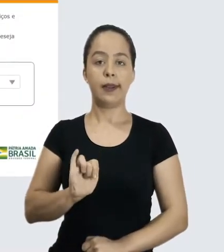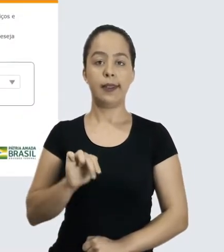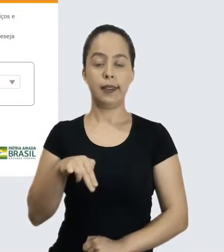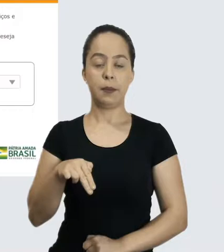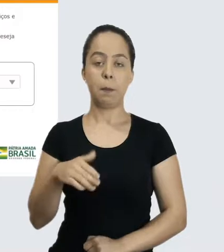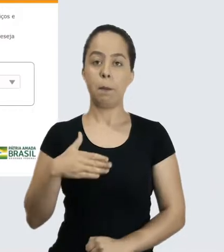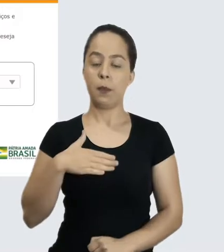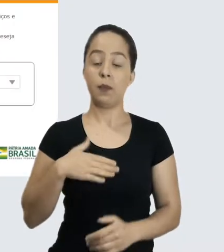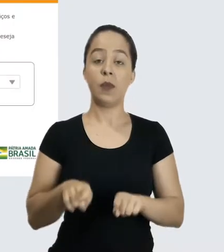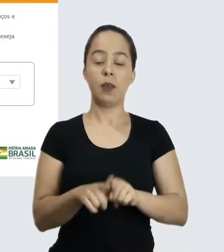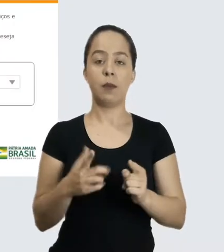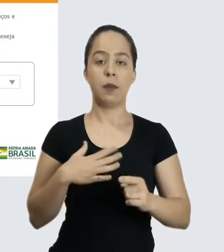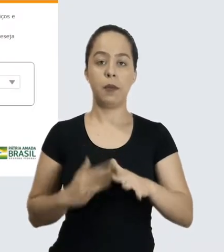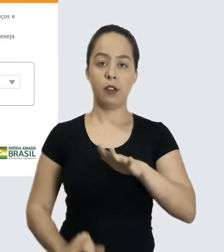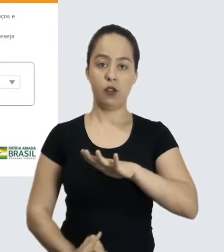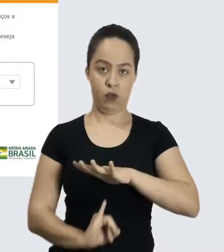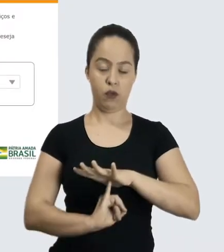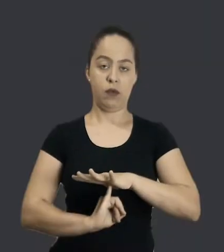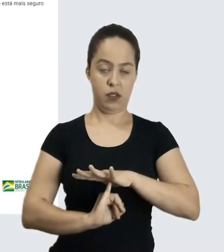escolher a minha instituição.